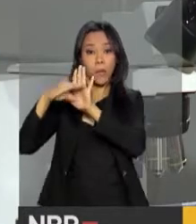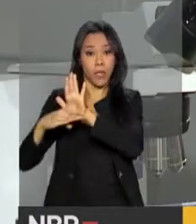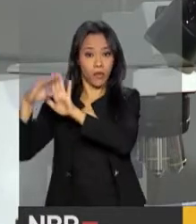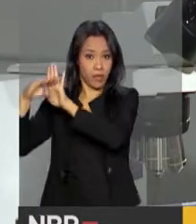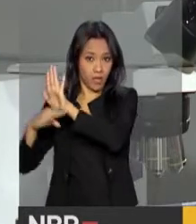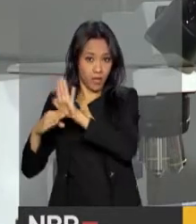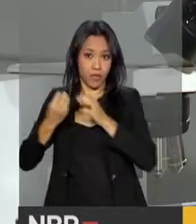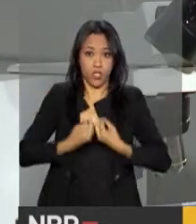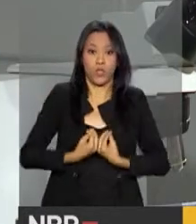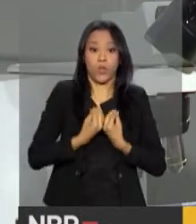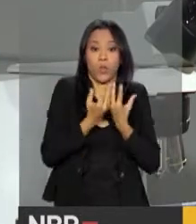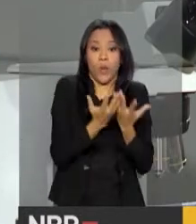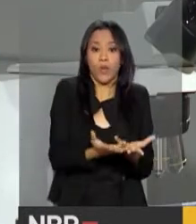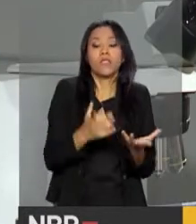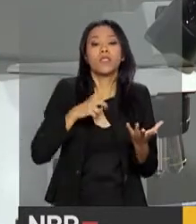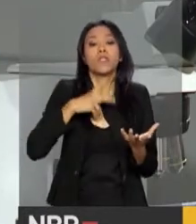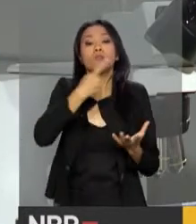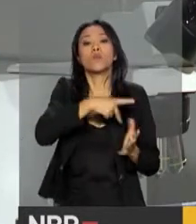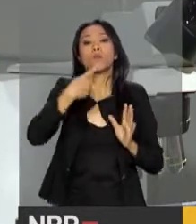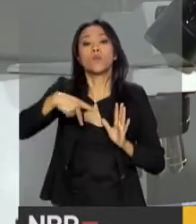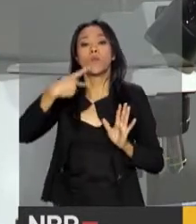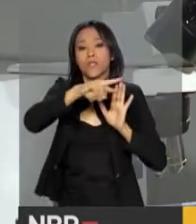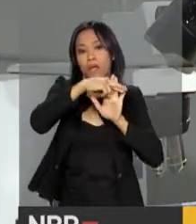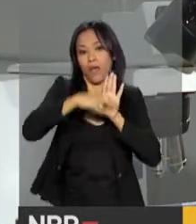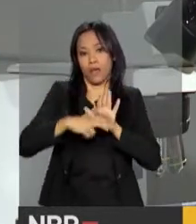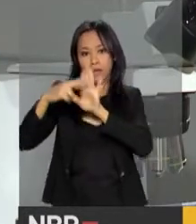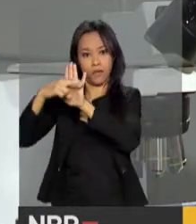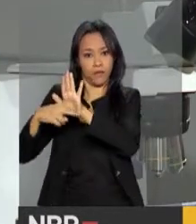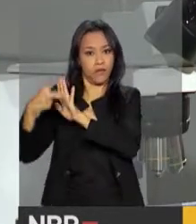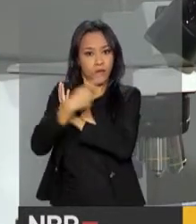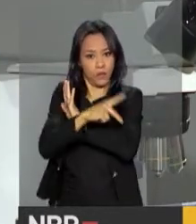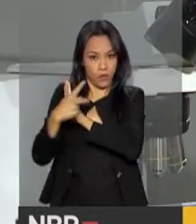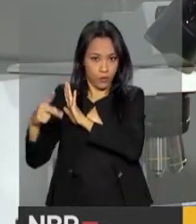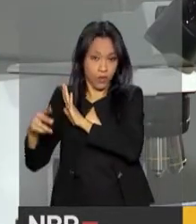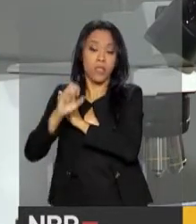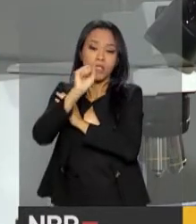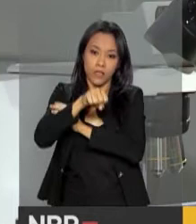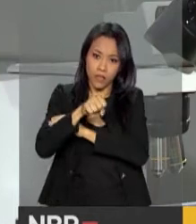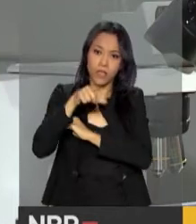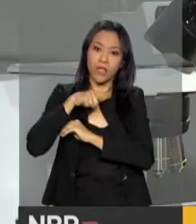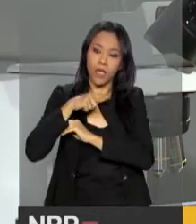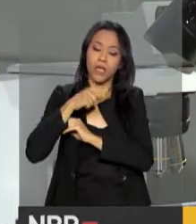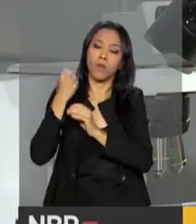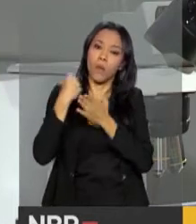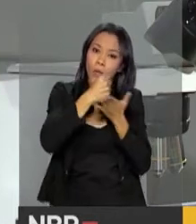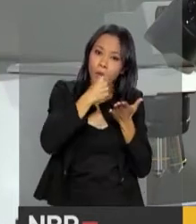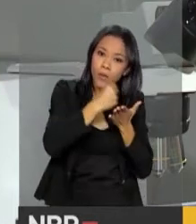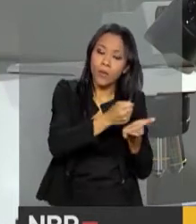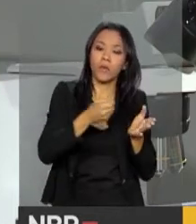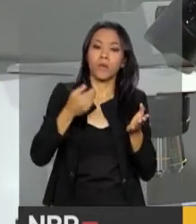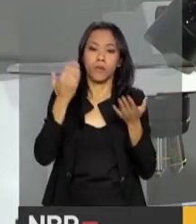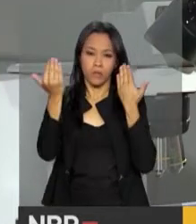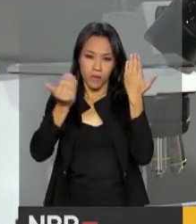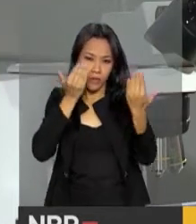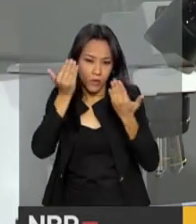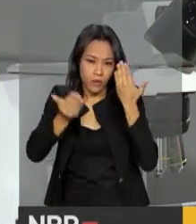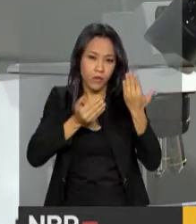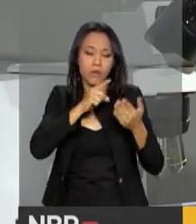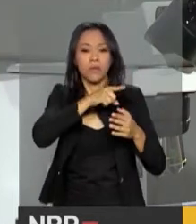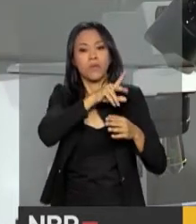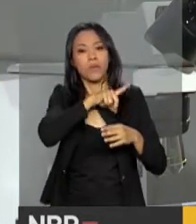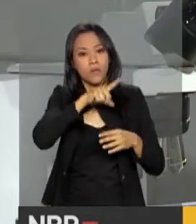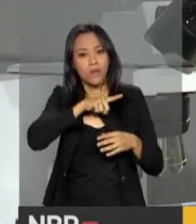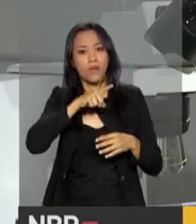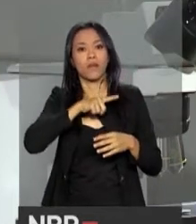sua rotina de acompanhamento mas os doadores são sim acompanhados nos consultórios do